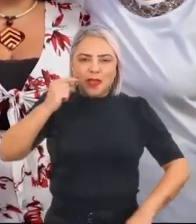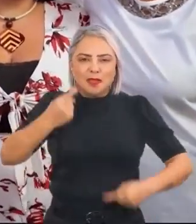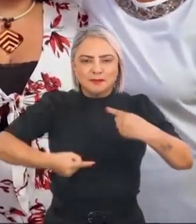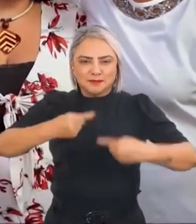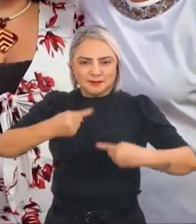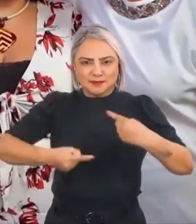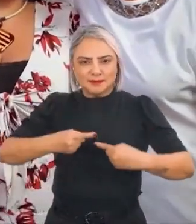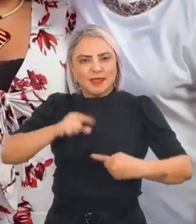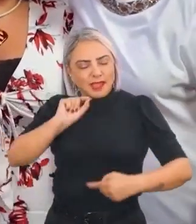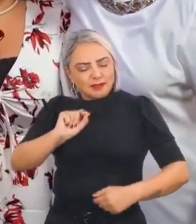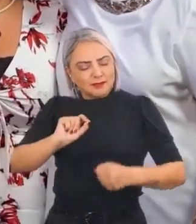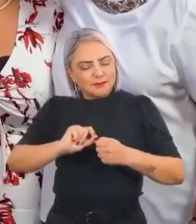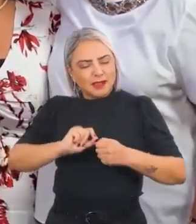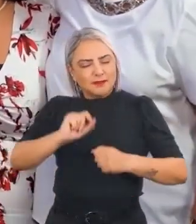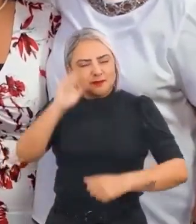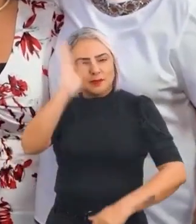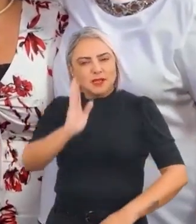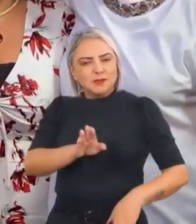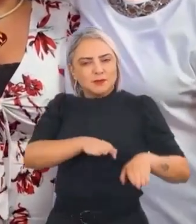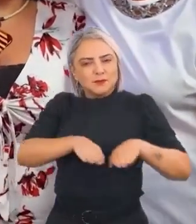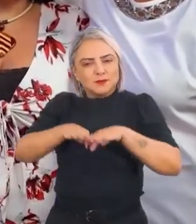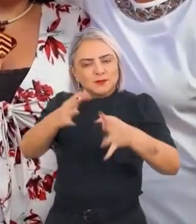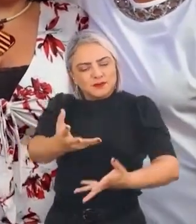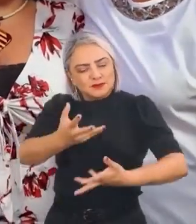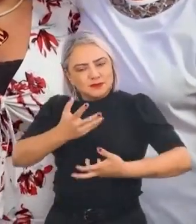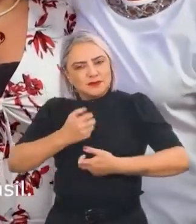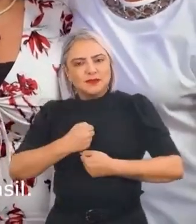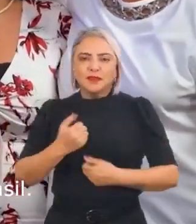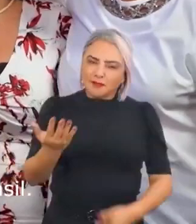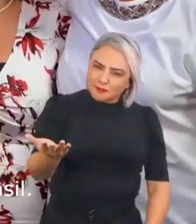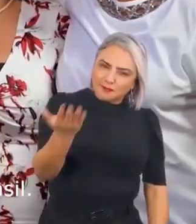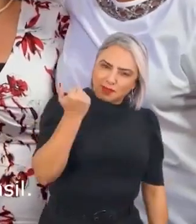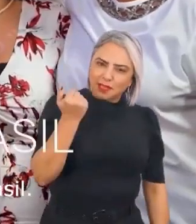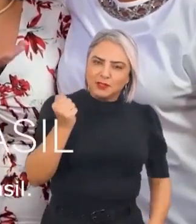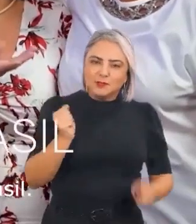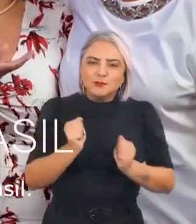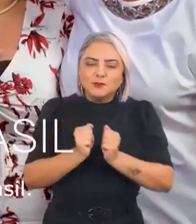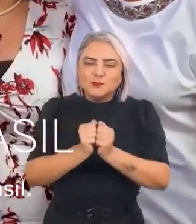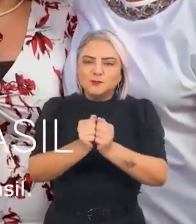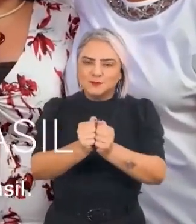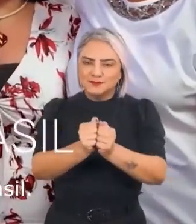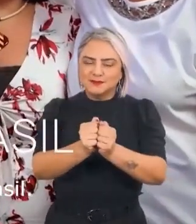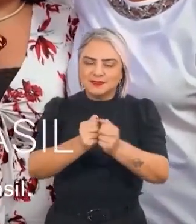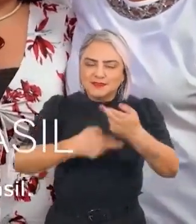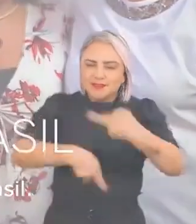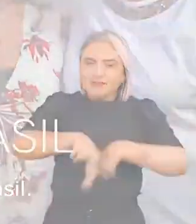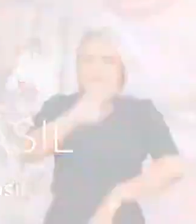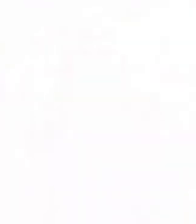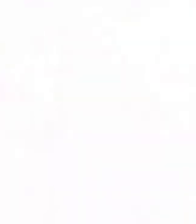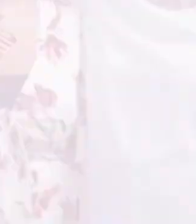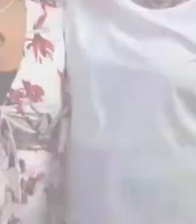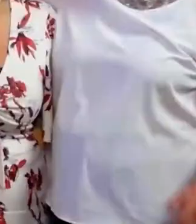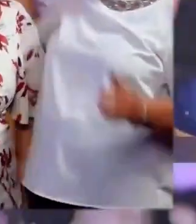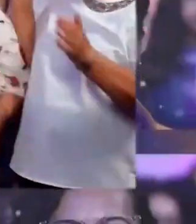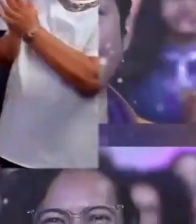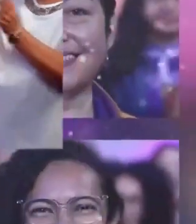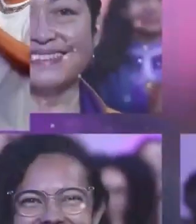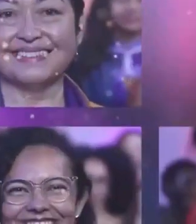da política. É assim que faremos um Brasil mais justo e acolhedor. Vem com a gente, vamos juntas reconstruir o Brasil.